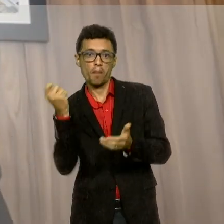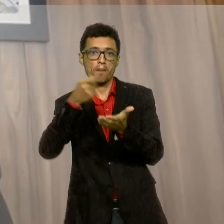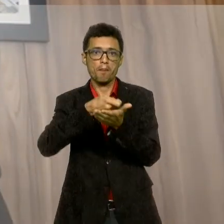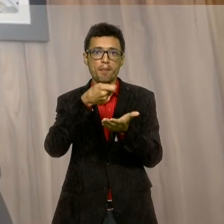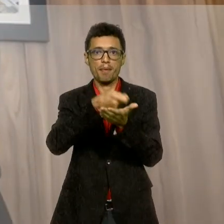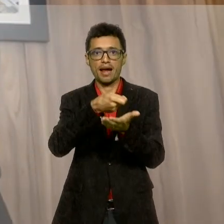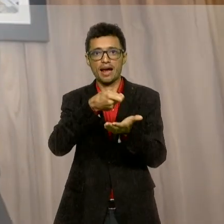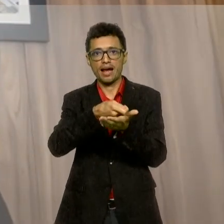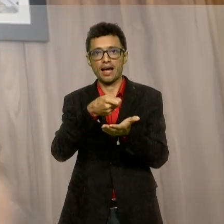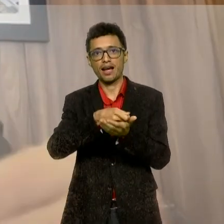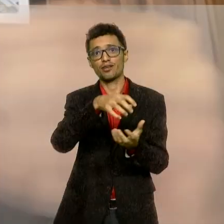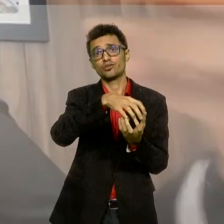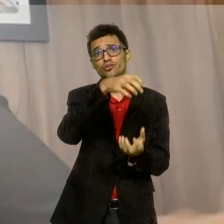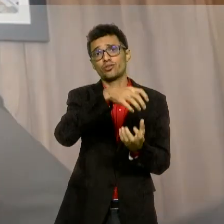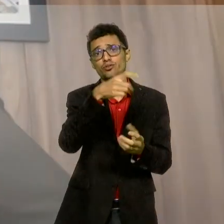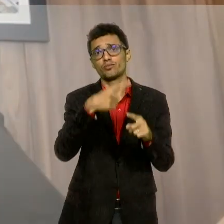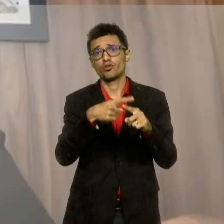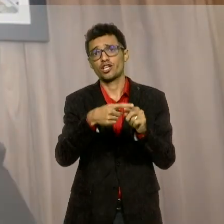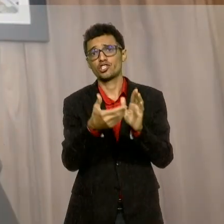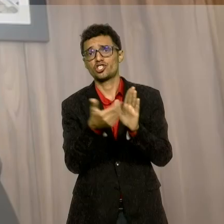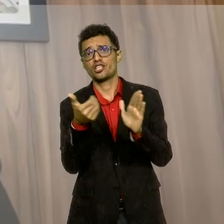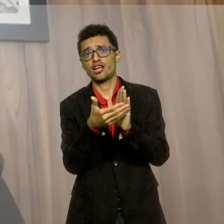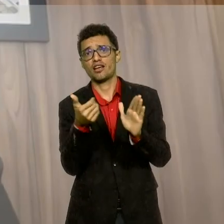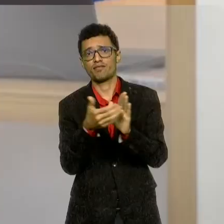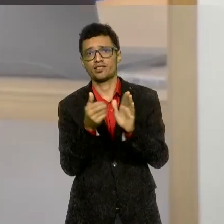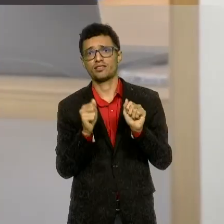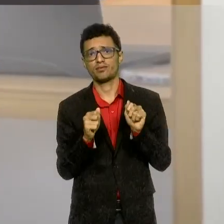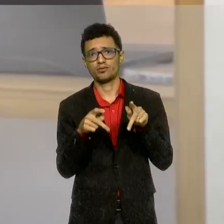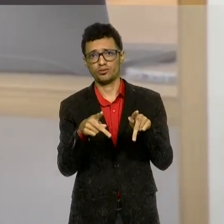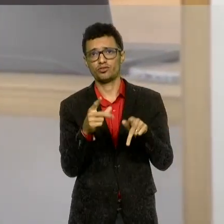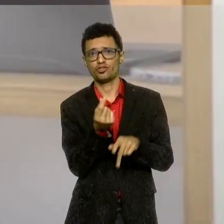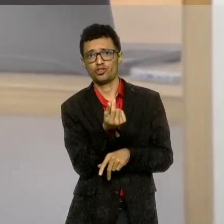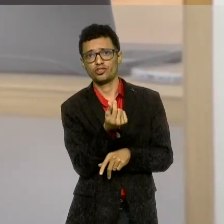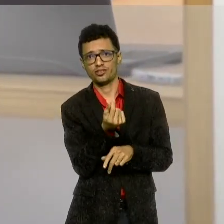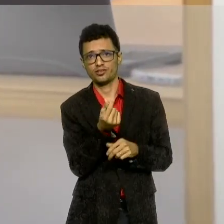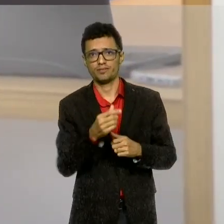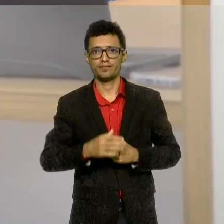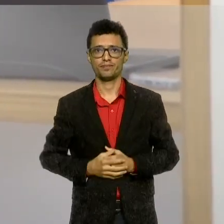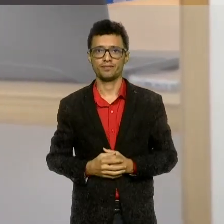idosos do das parcelas descontadas das suas